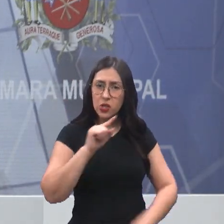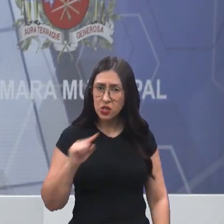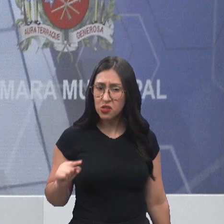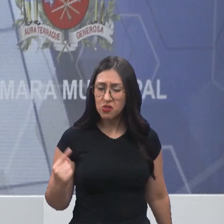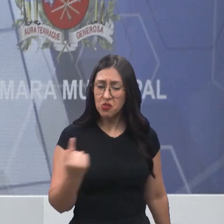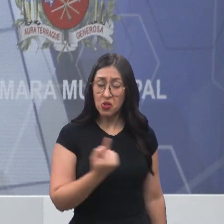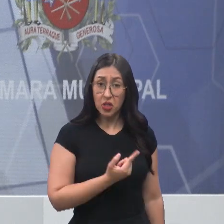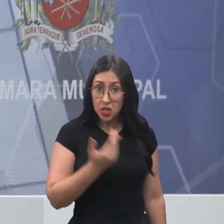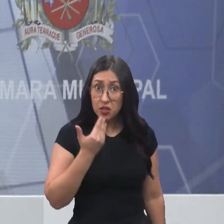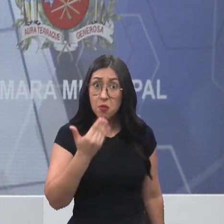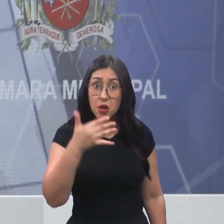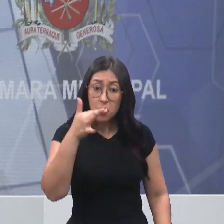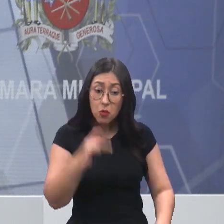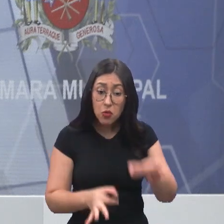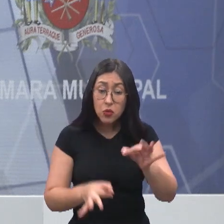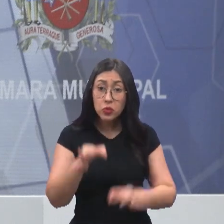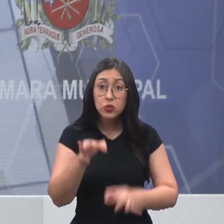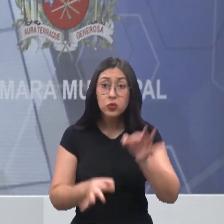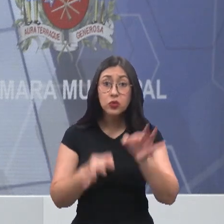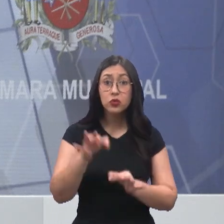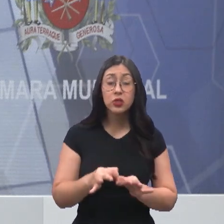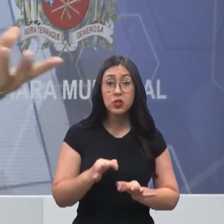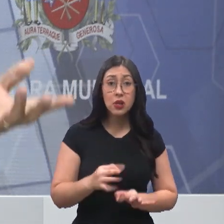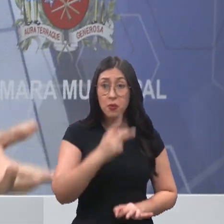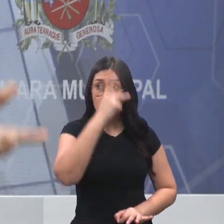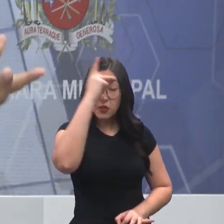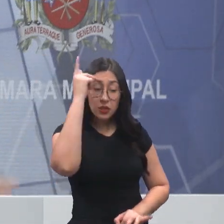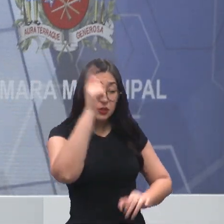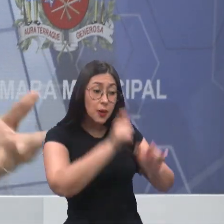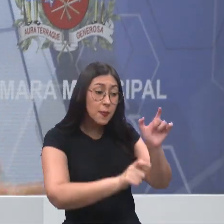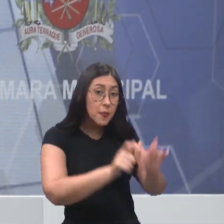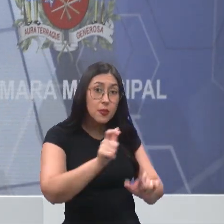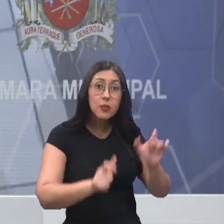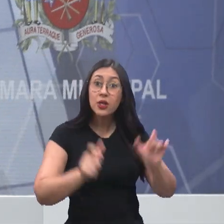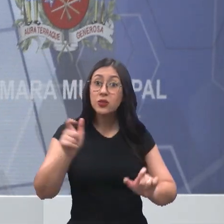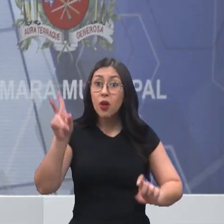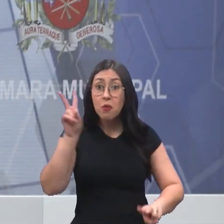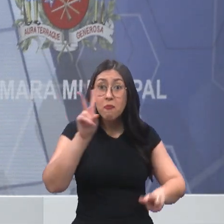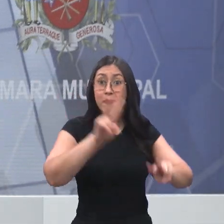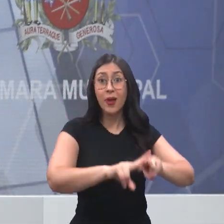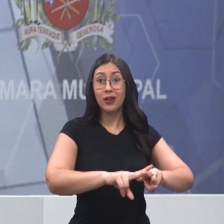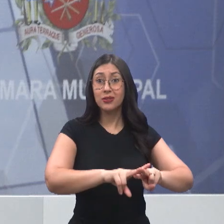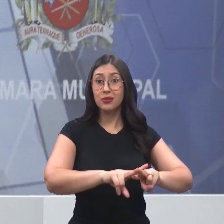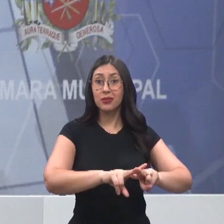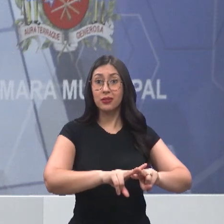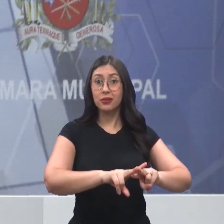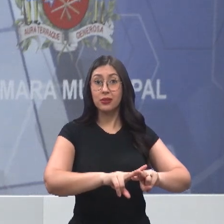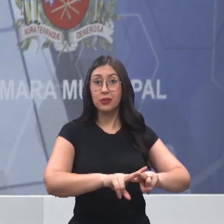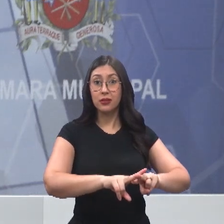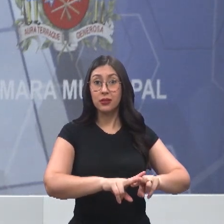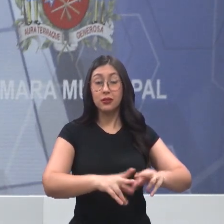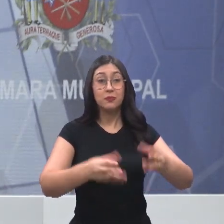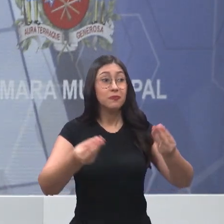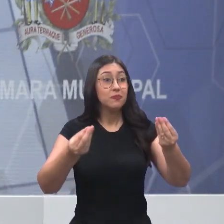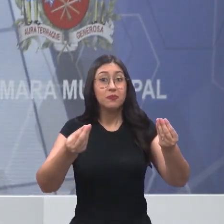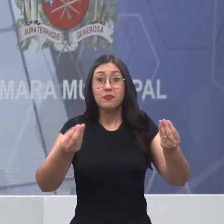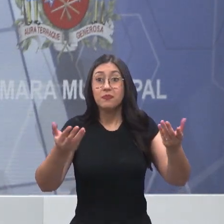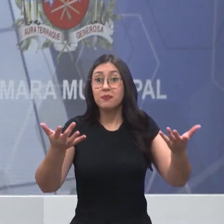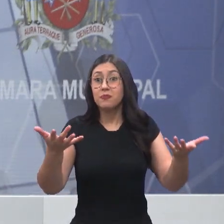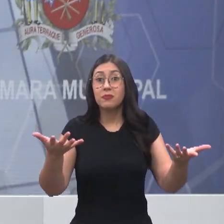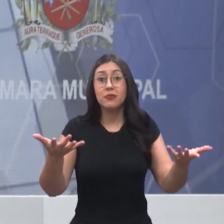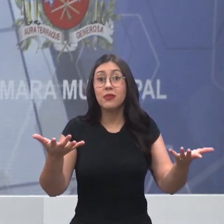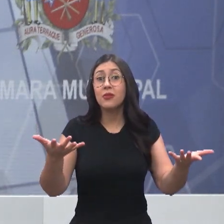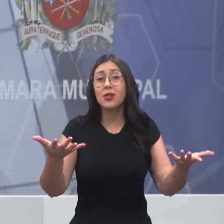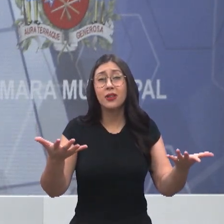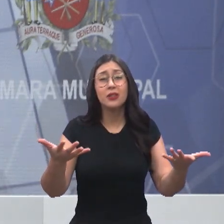reivindicamos a justiça para pessoas que ali estão hoje presas no nosso país. E assim, é de